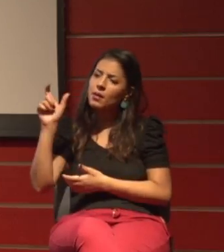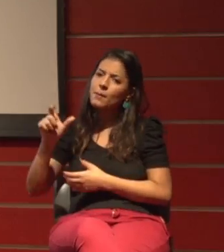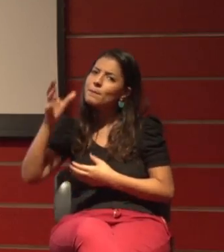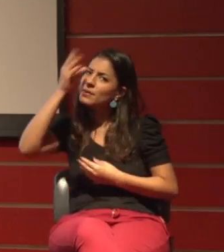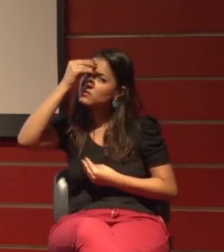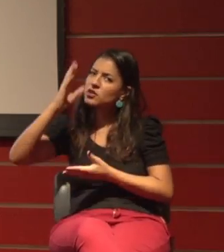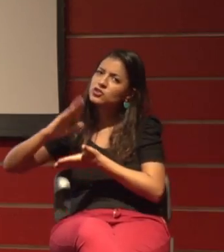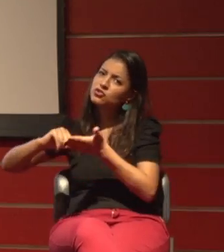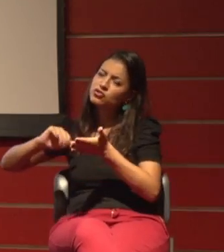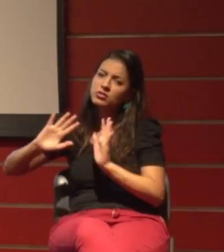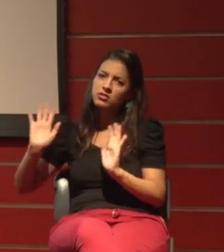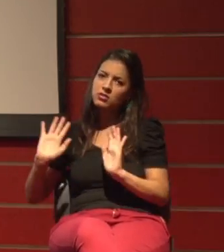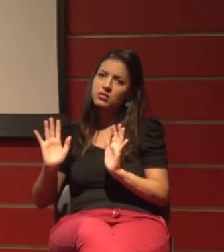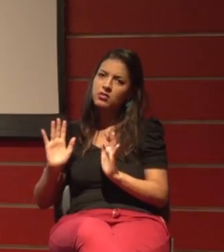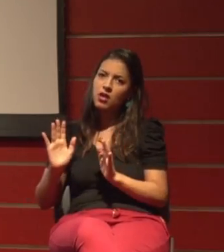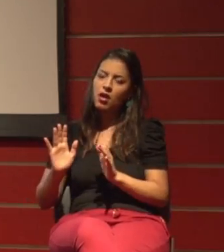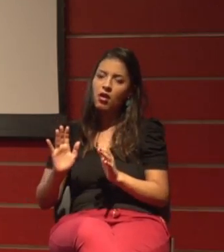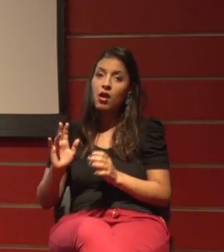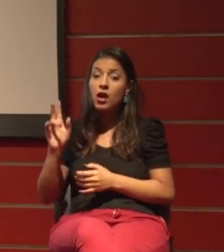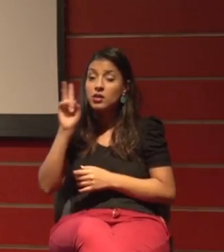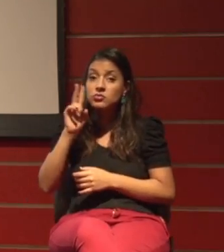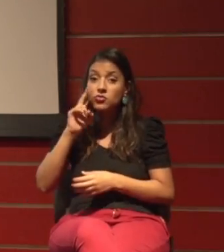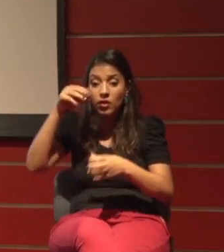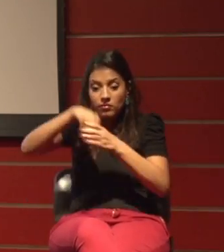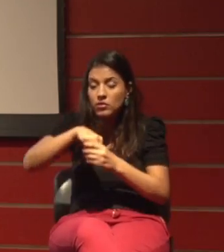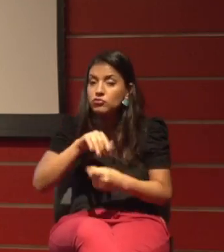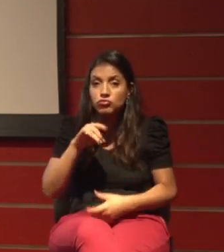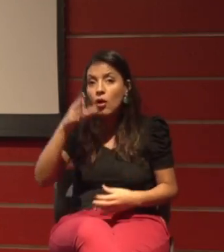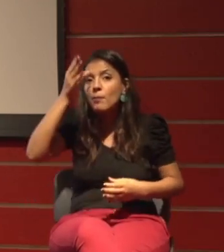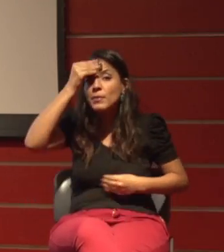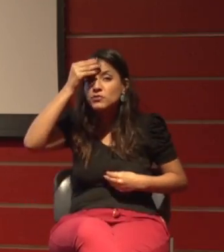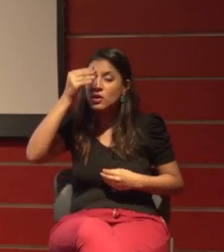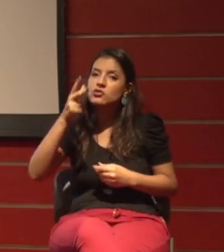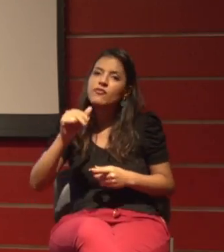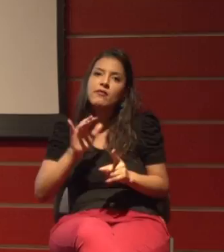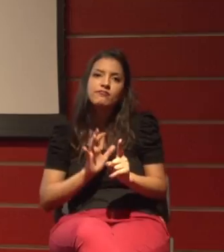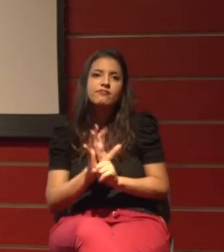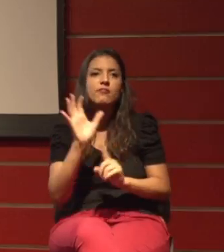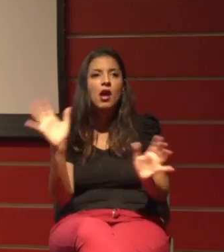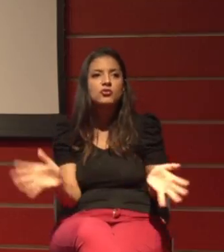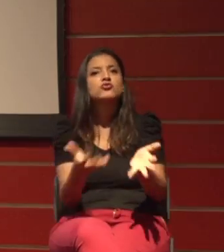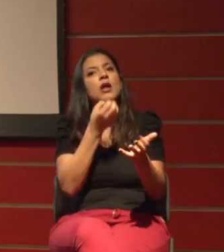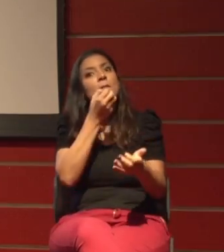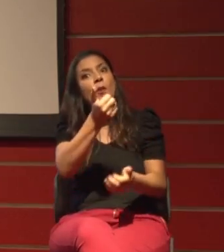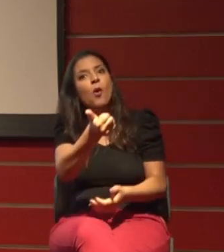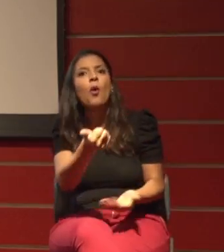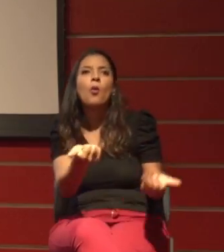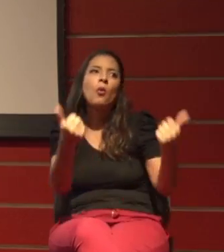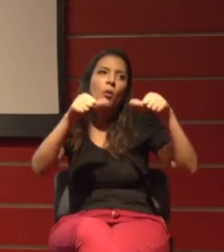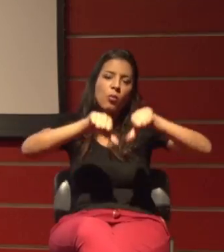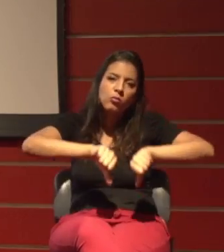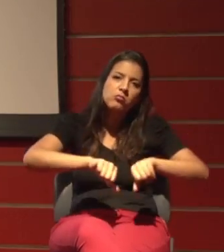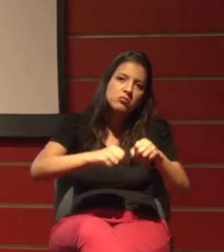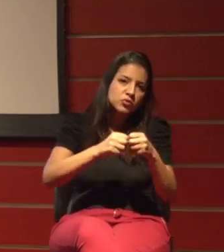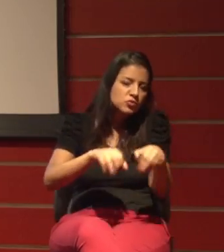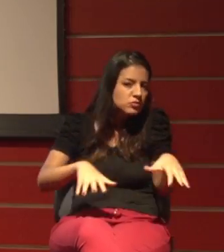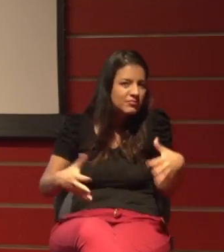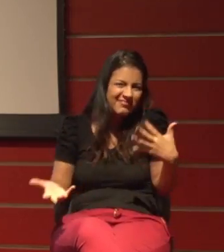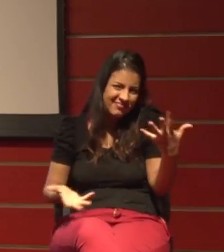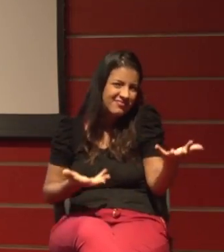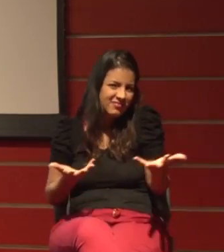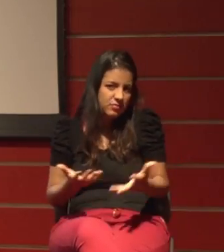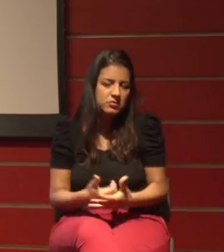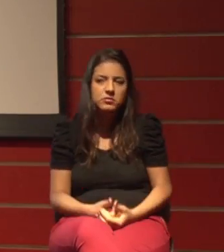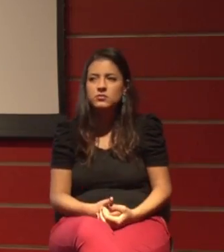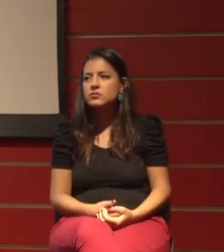deixar na história realmente só algo que vai mudar a história pro bem ou pro mal de alguma maneira né Eh